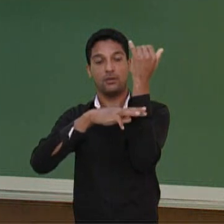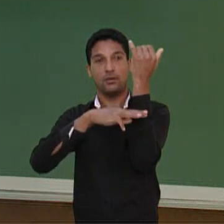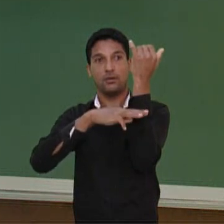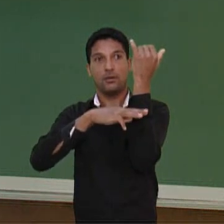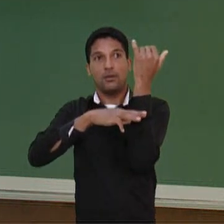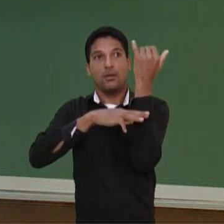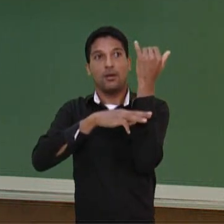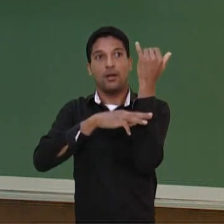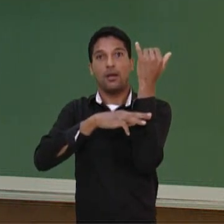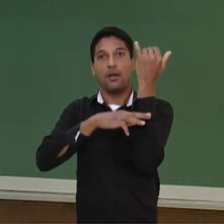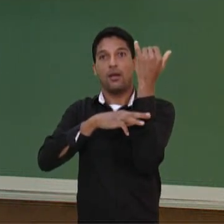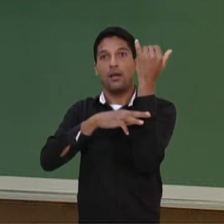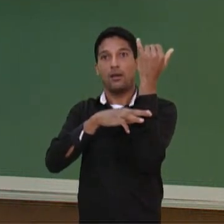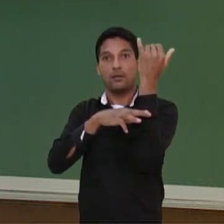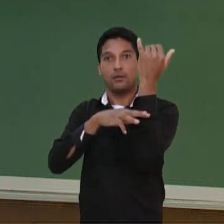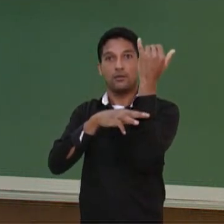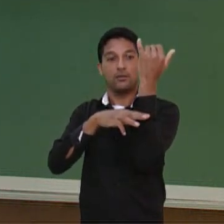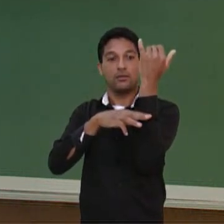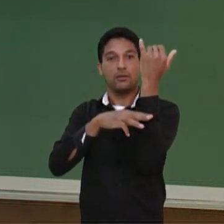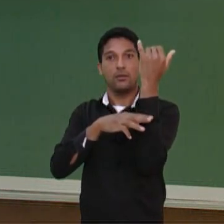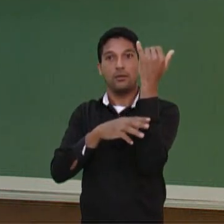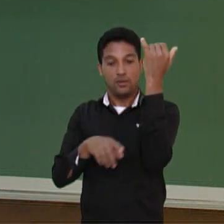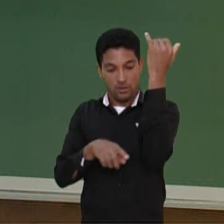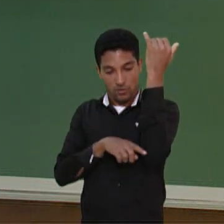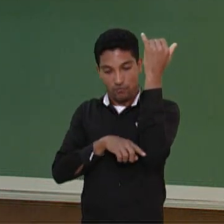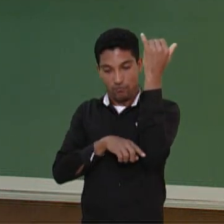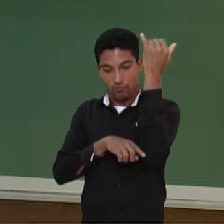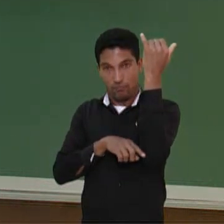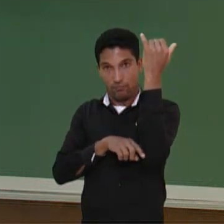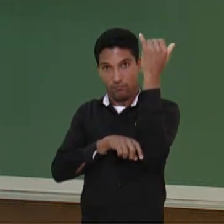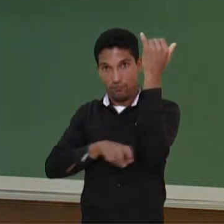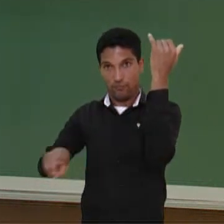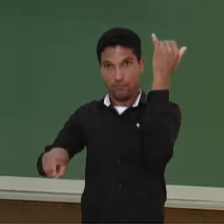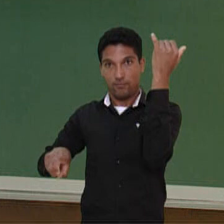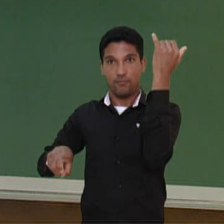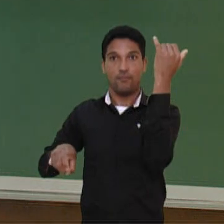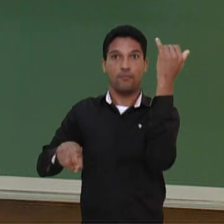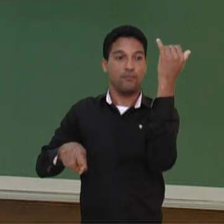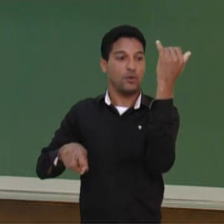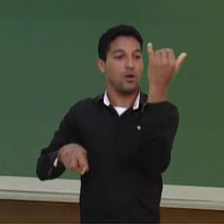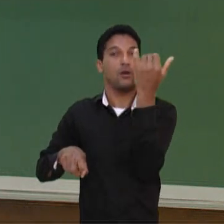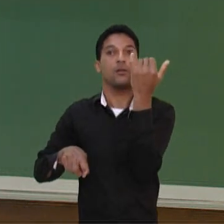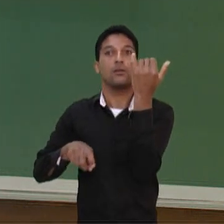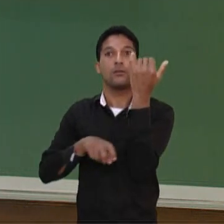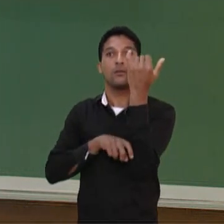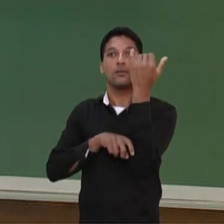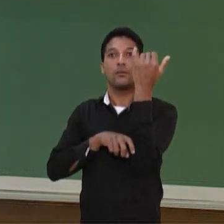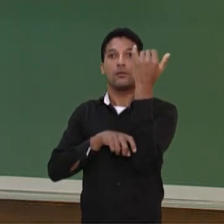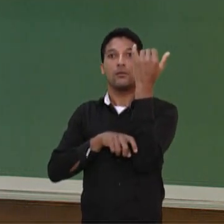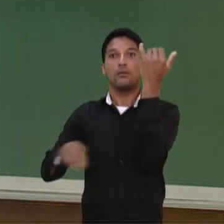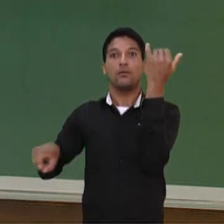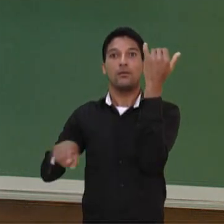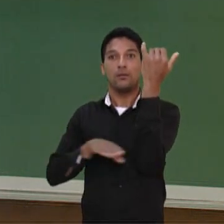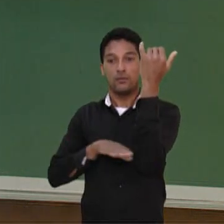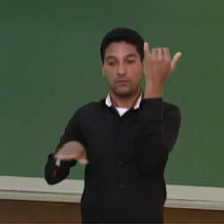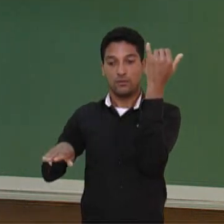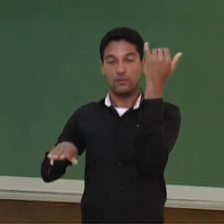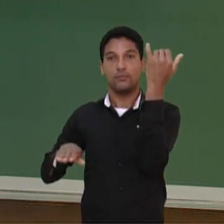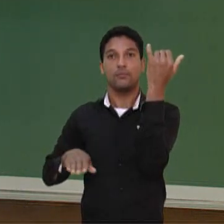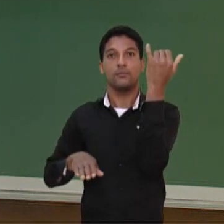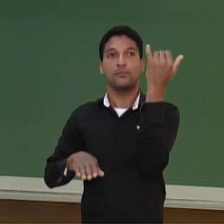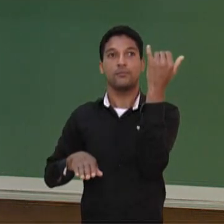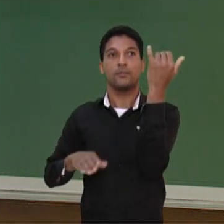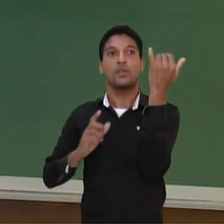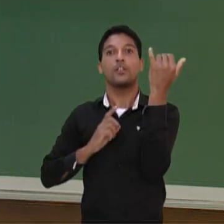Sempre que esse gráfico passa pelo eixo y aqui, vai aparecer para mim essa interseção. Depois eu